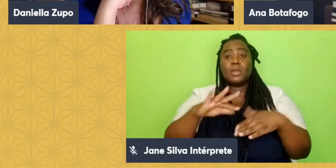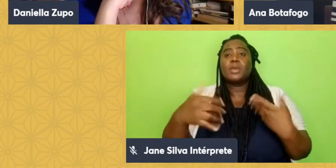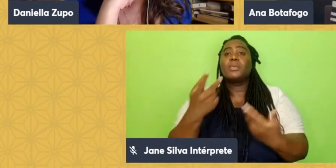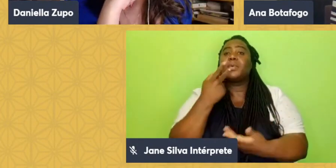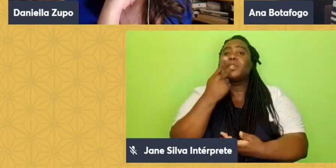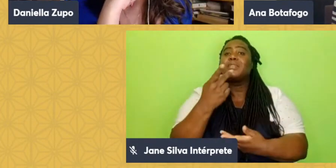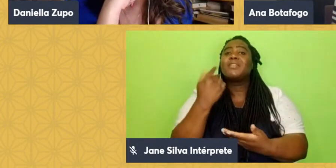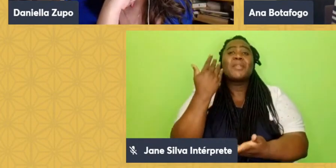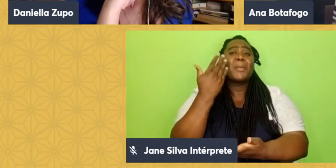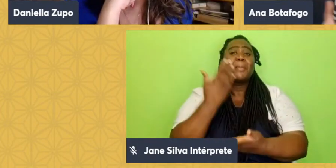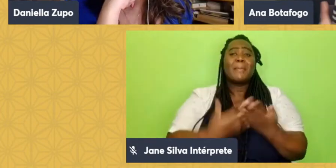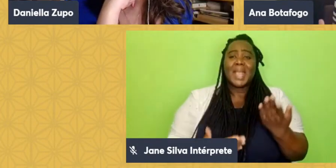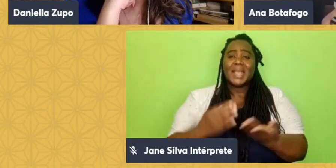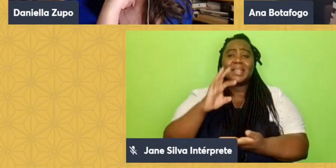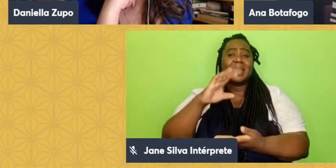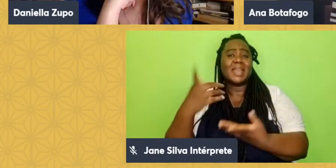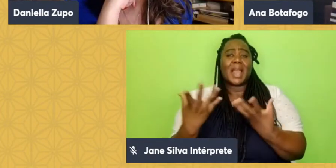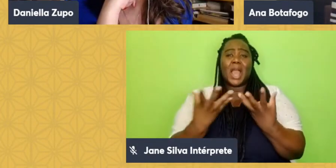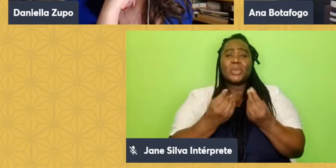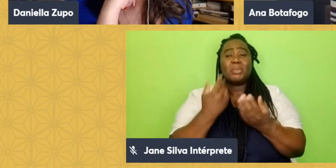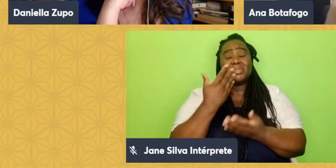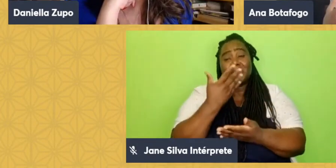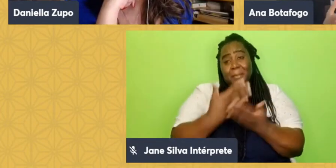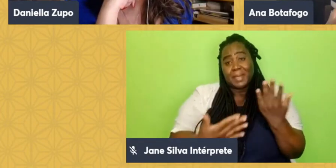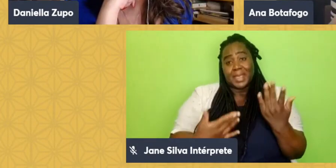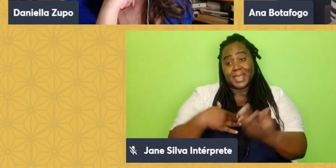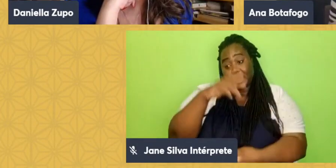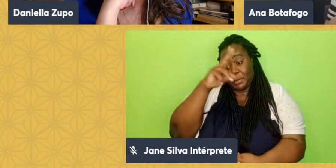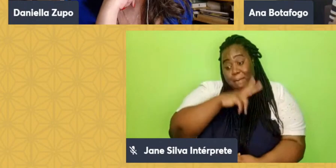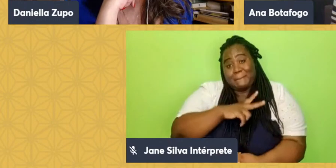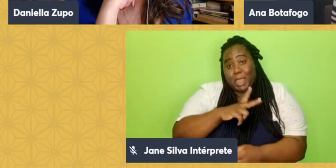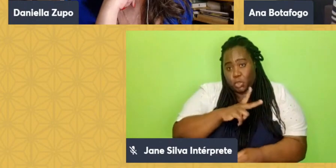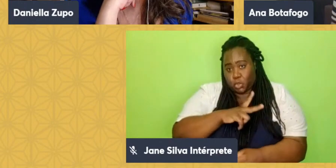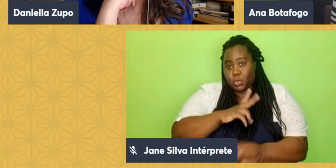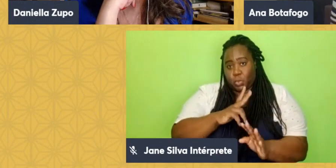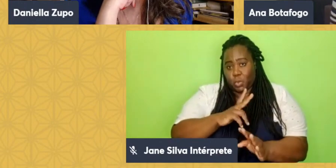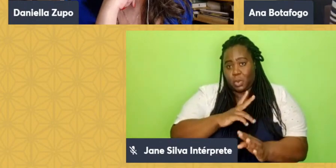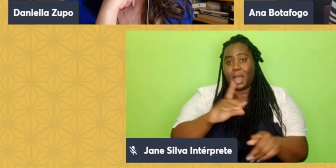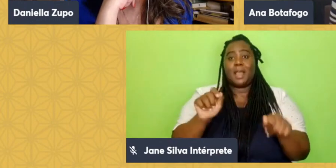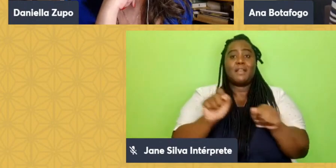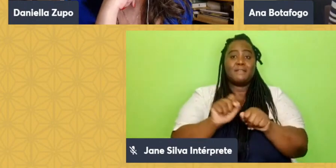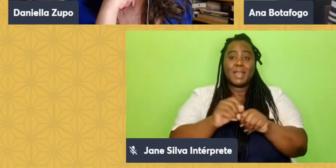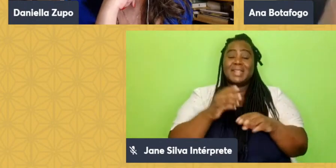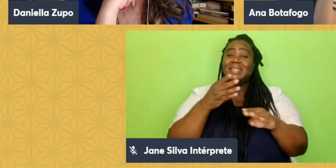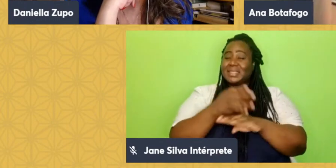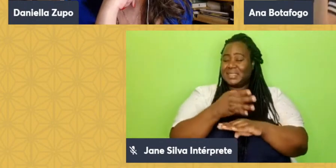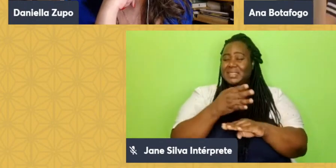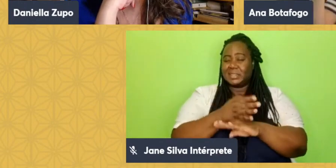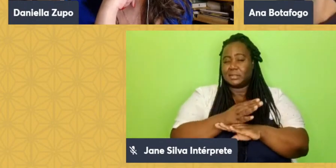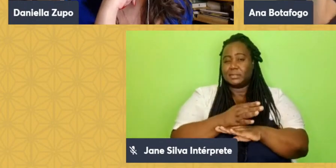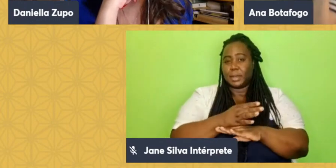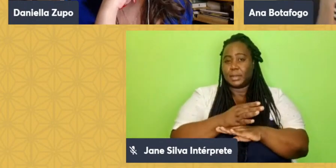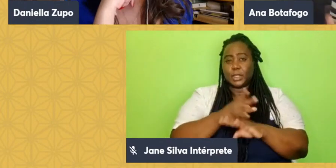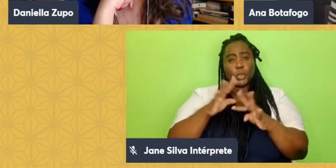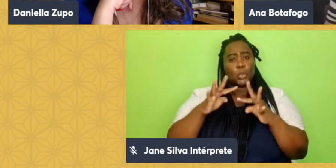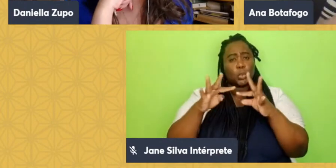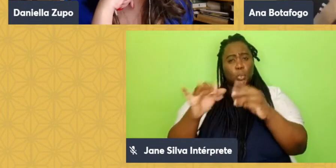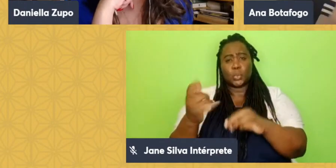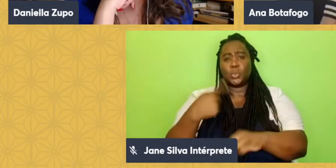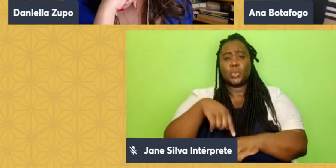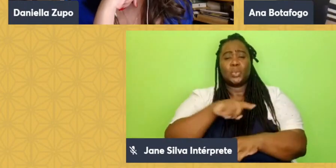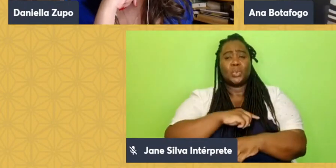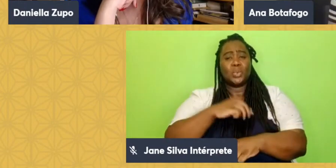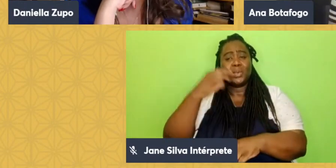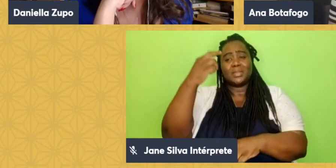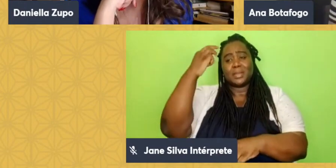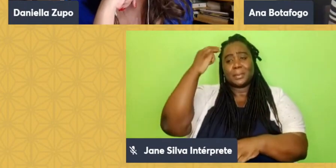fala em perdas claro que grandes perdas pessoais né isso interfere em todo na nossa